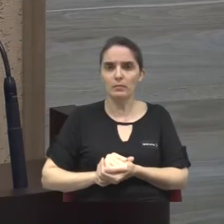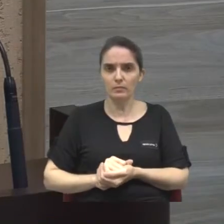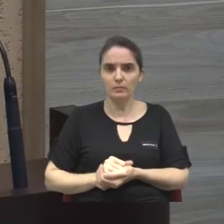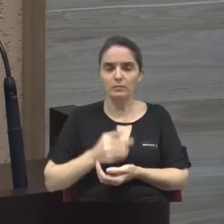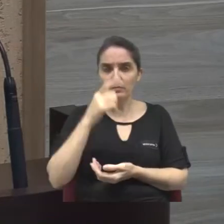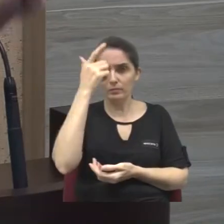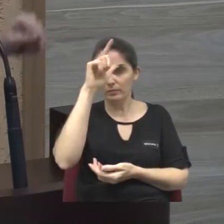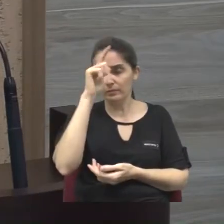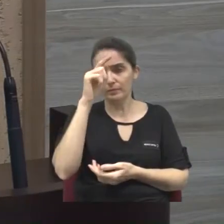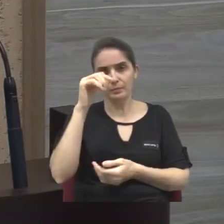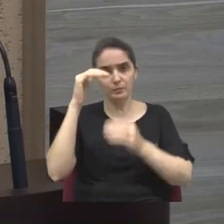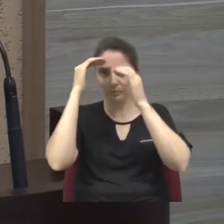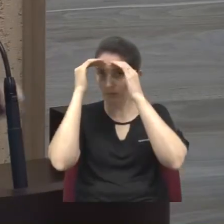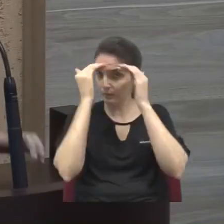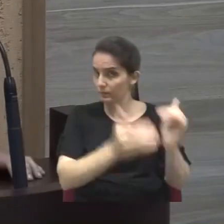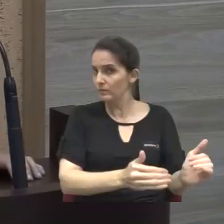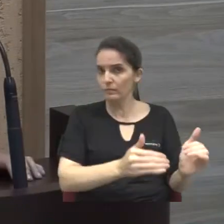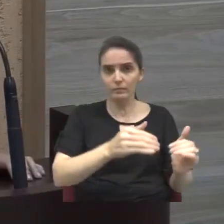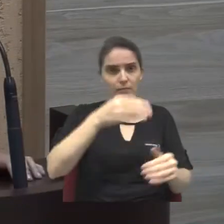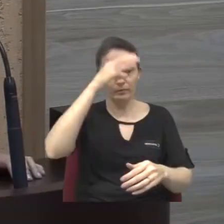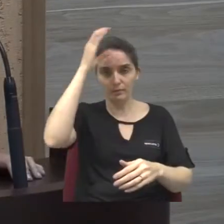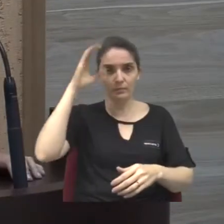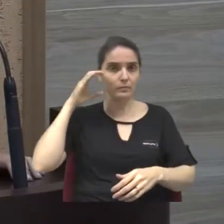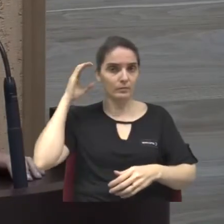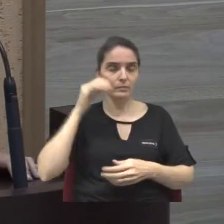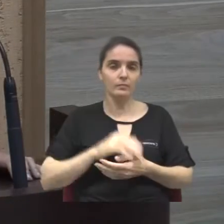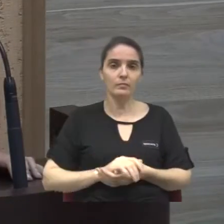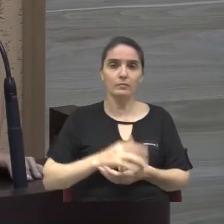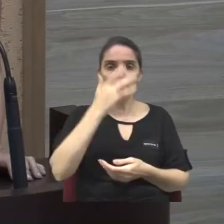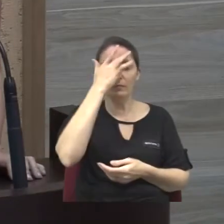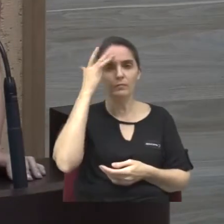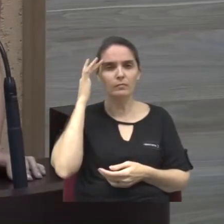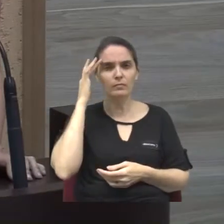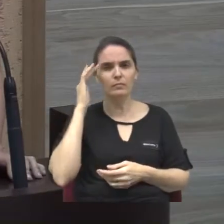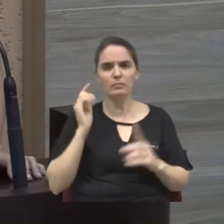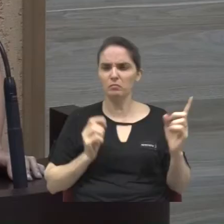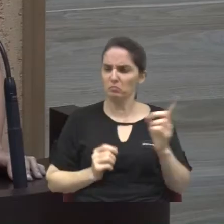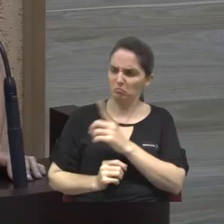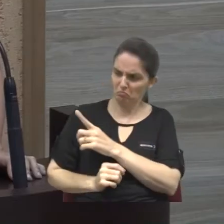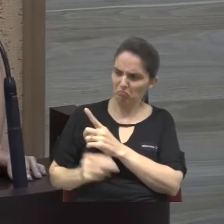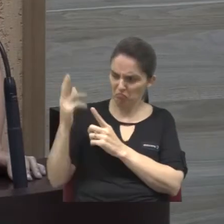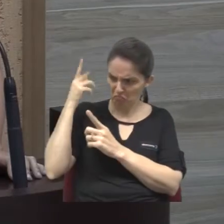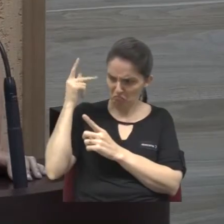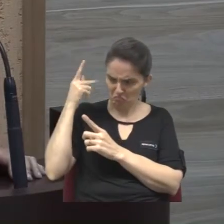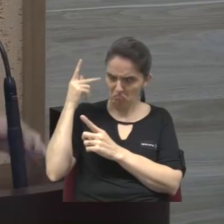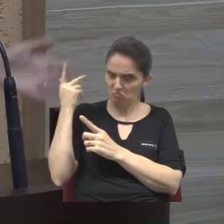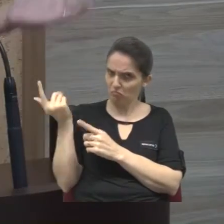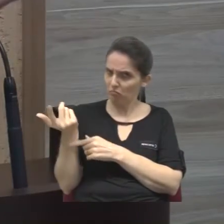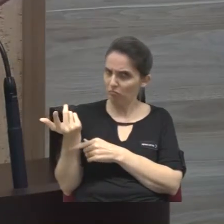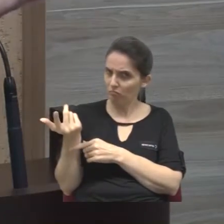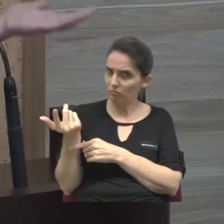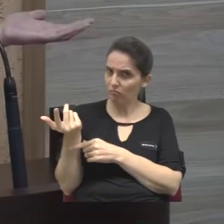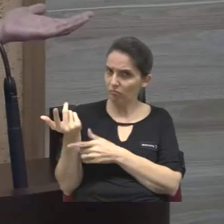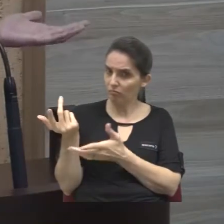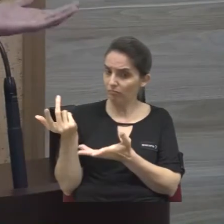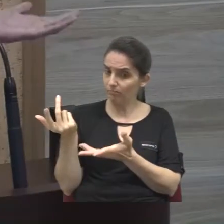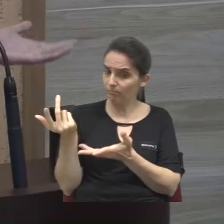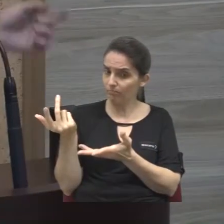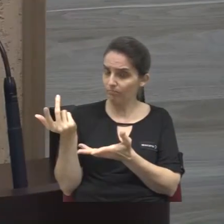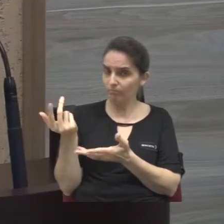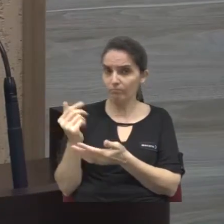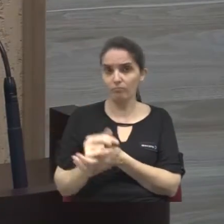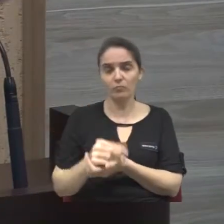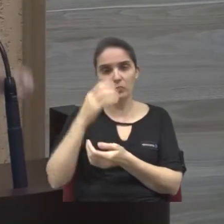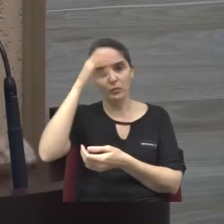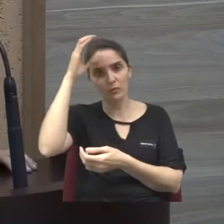Por diversas vezes pessoas me procuram e falam, é normal isso acontecer? E eu lamento